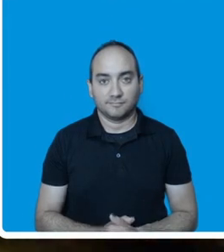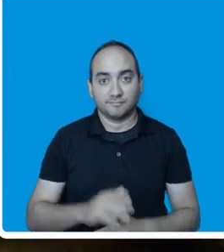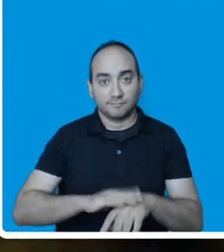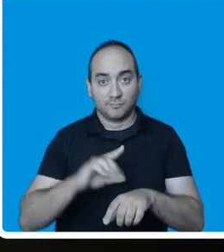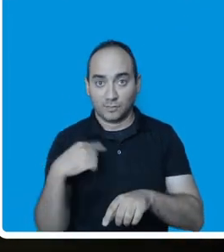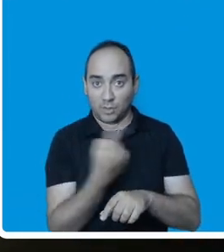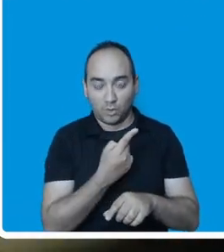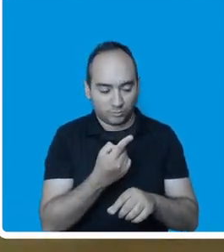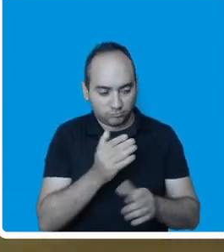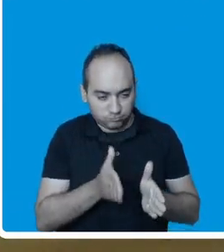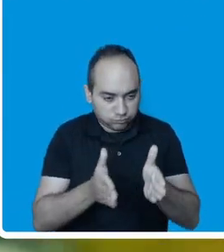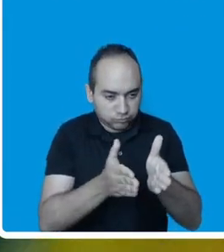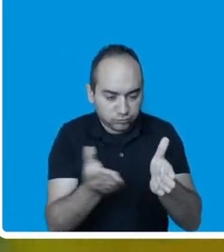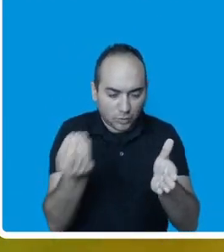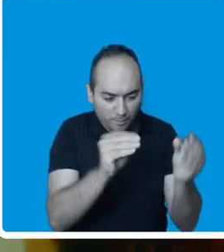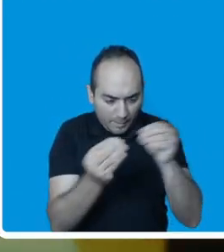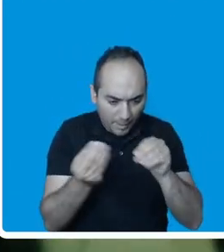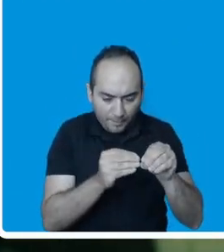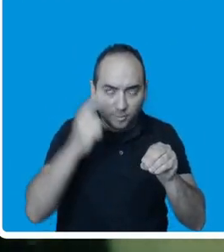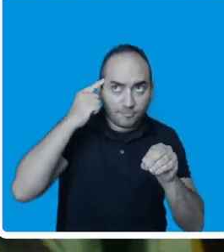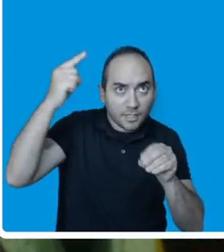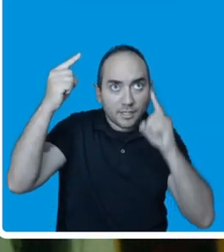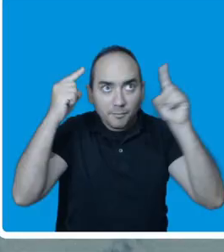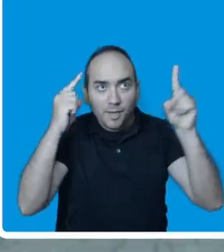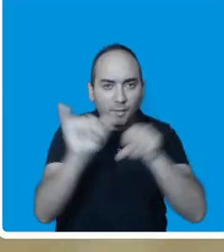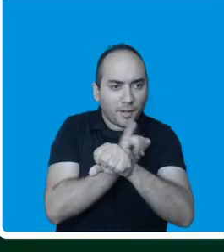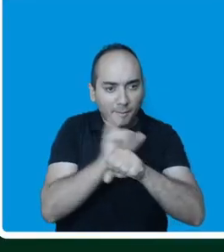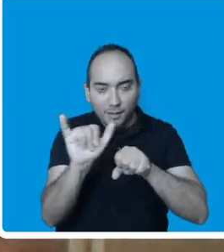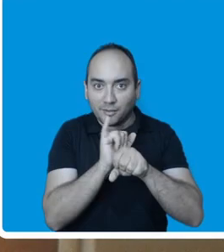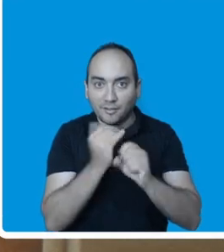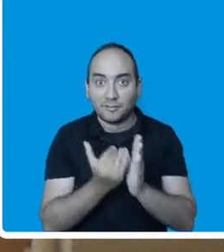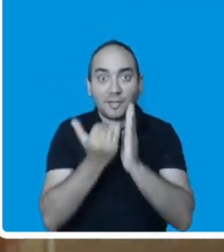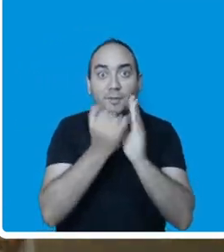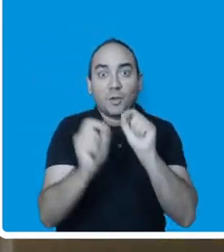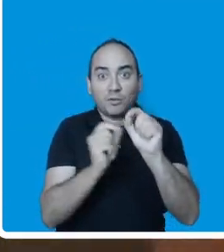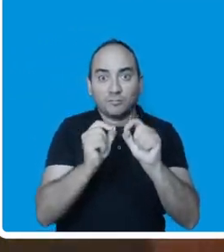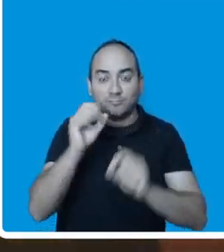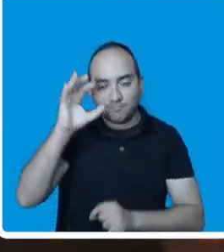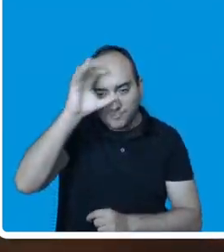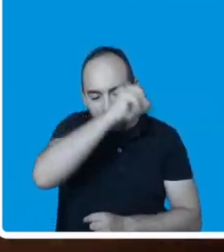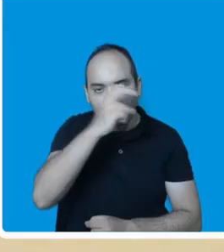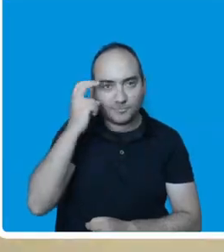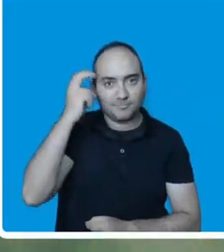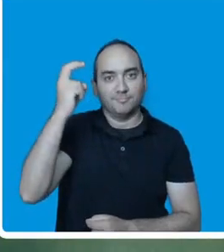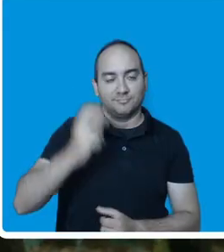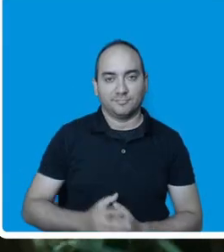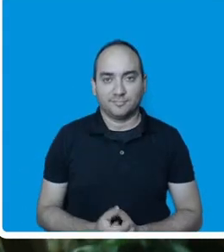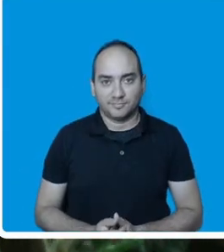Nossos caminhos são feitos de ideias, de criatividade e, sobretudo, de conhecimento.